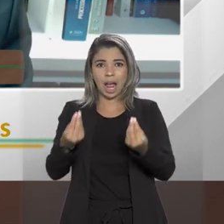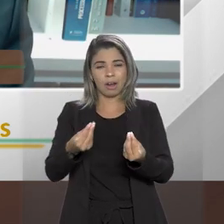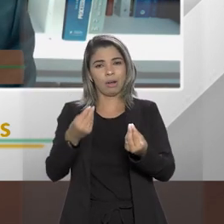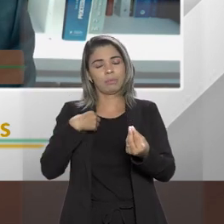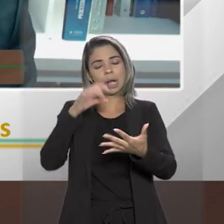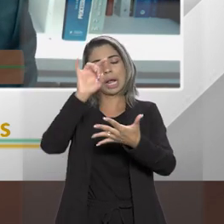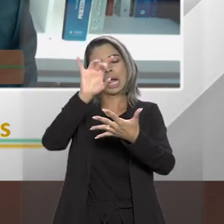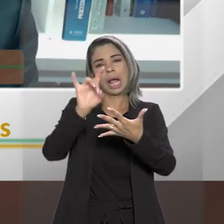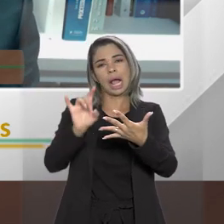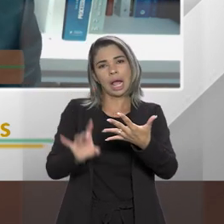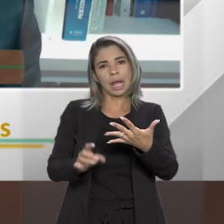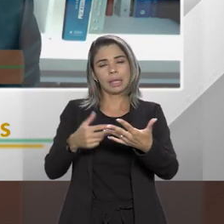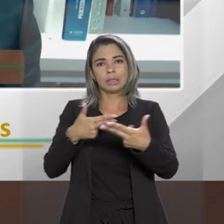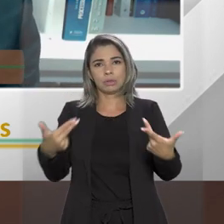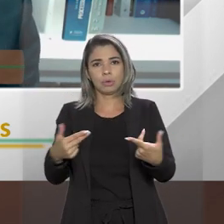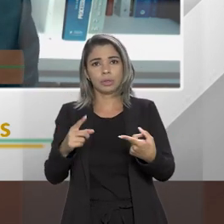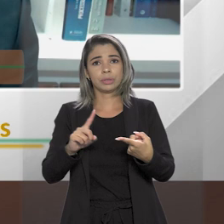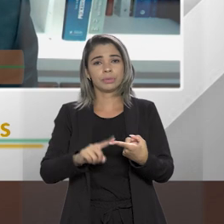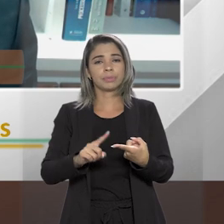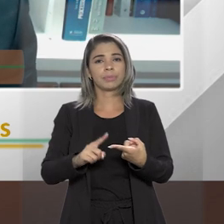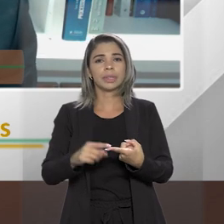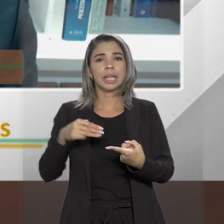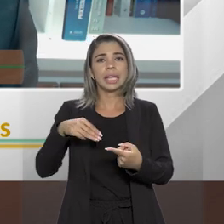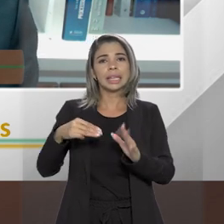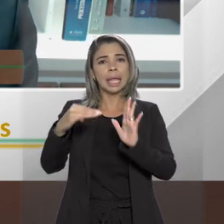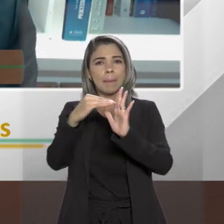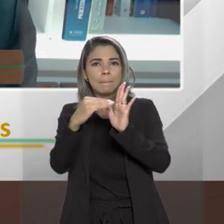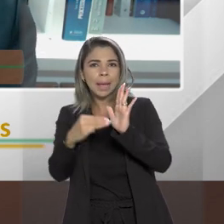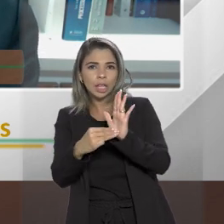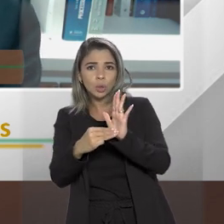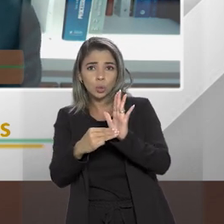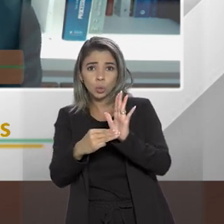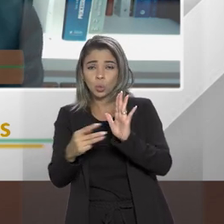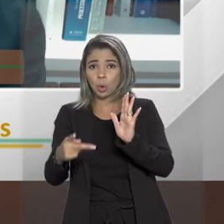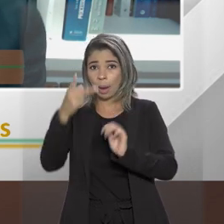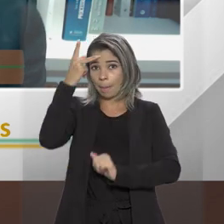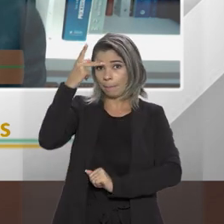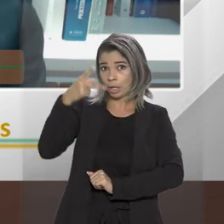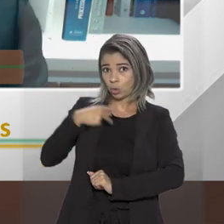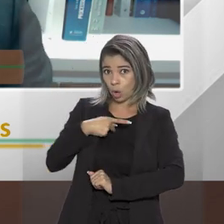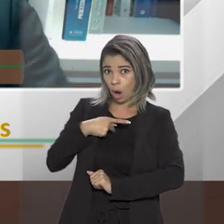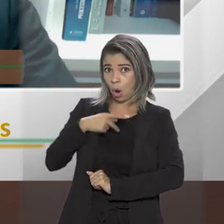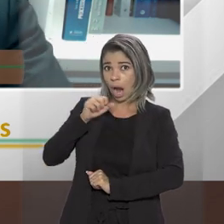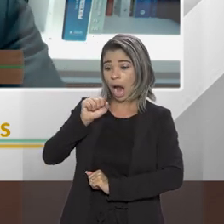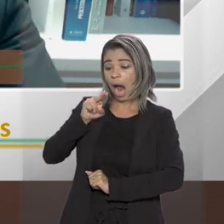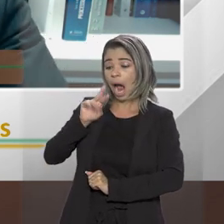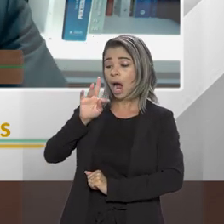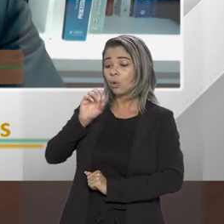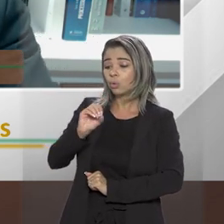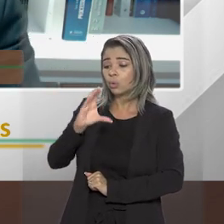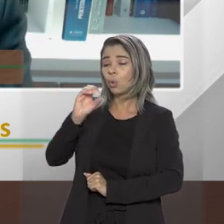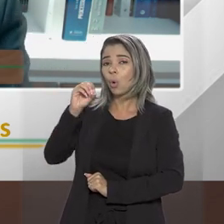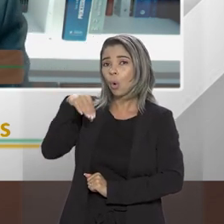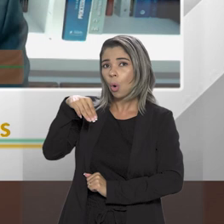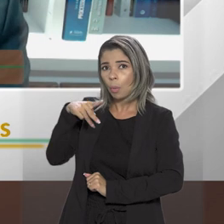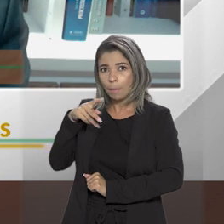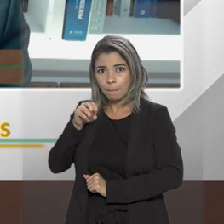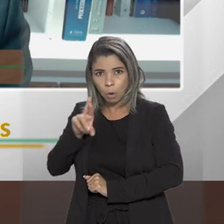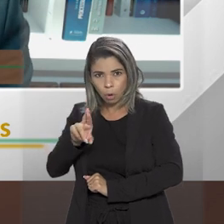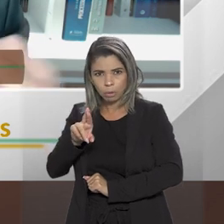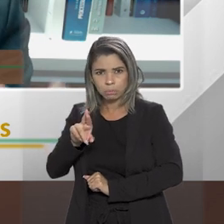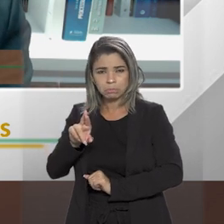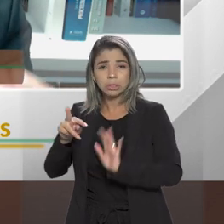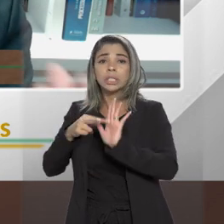método autocompositivo e método heterocompositivo. Então, os métodos autocompositivos, aquele em que as próprias partes,